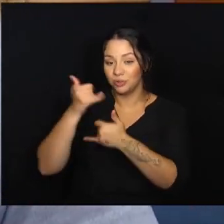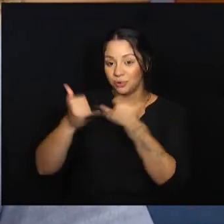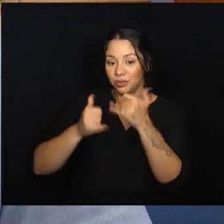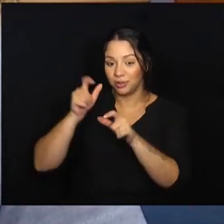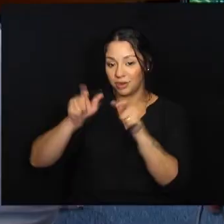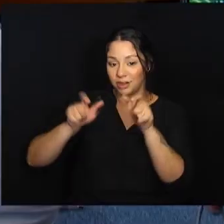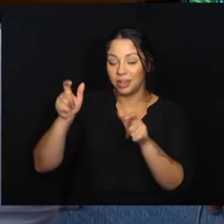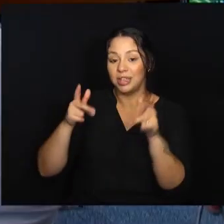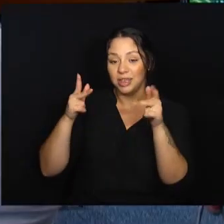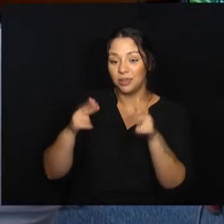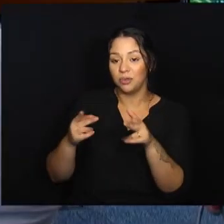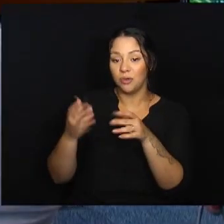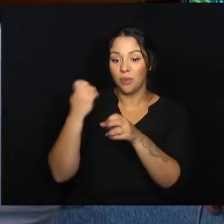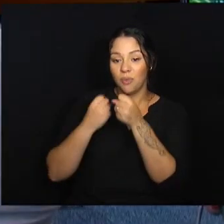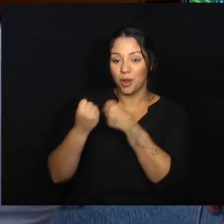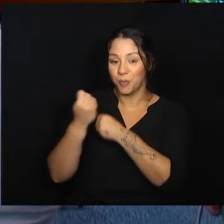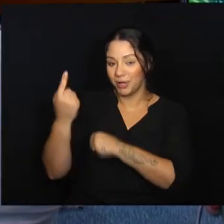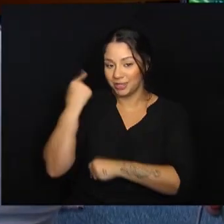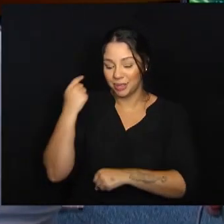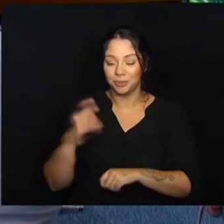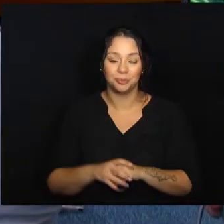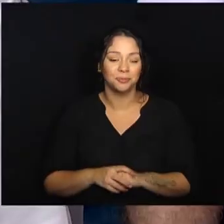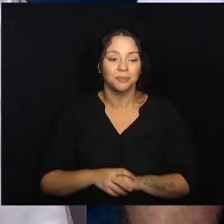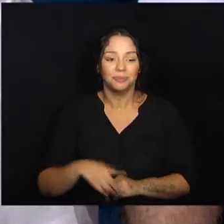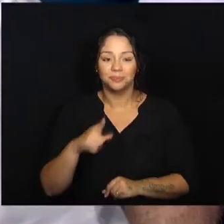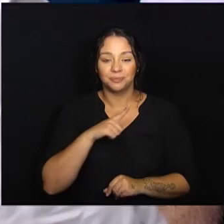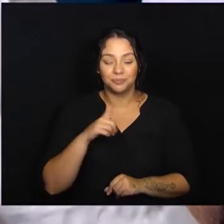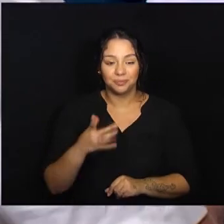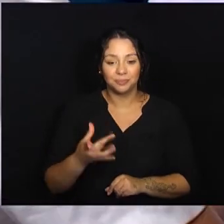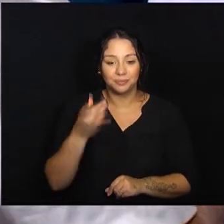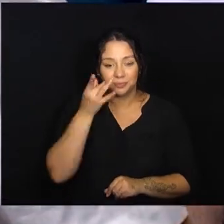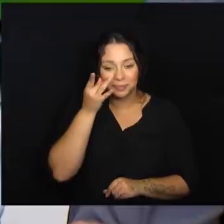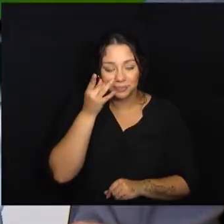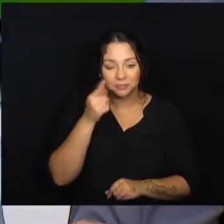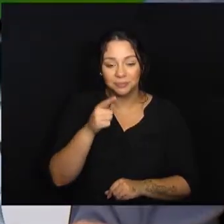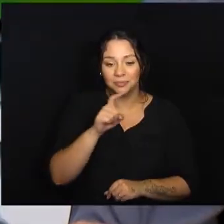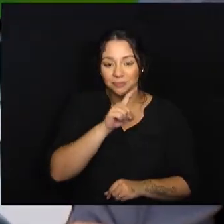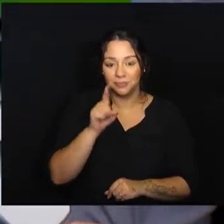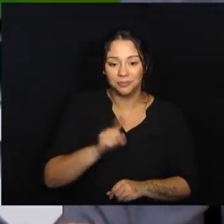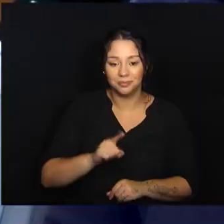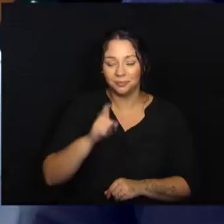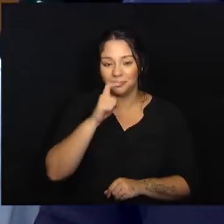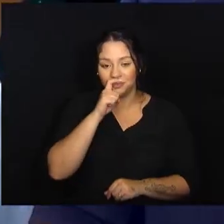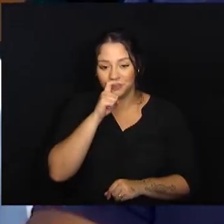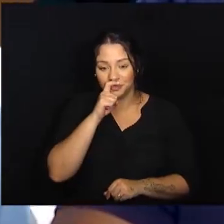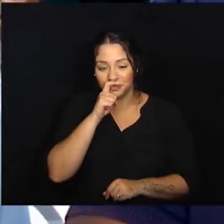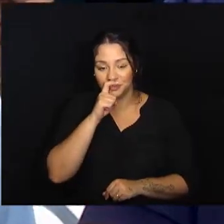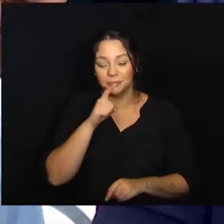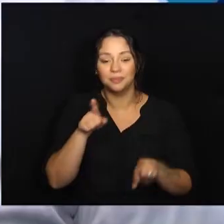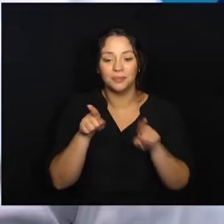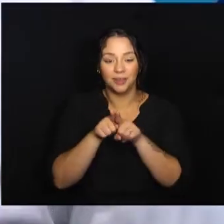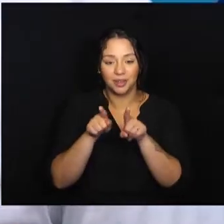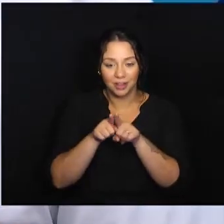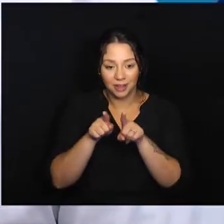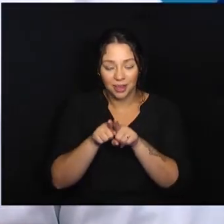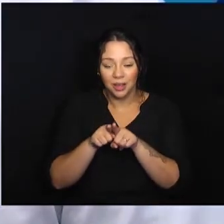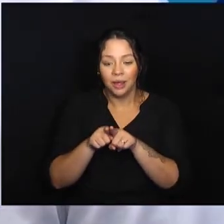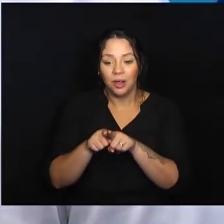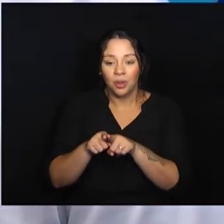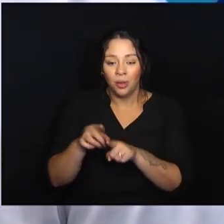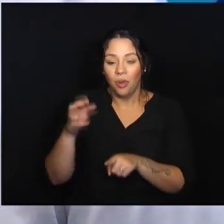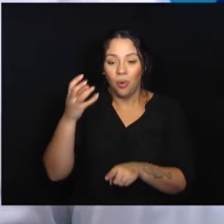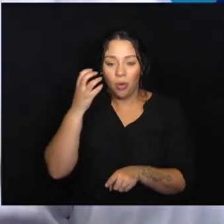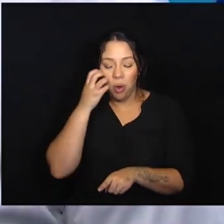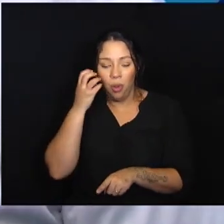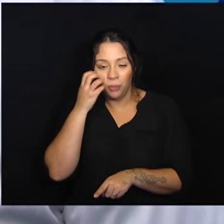como aconteceu ano passado. Estiveram presentes no evento os vereadores Zé Carlos, Carlinhos Camelô e Igor Diego. É